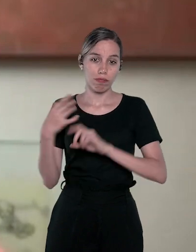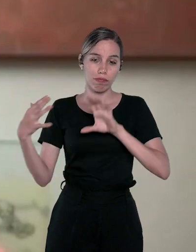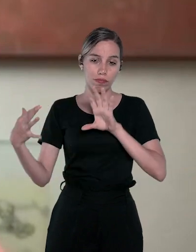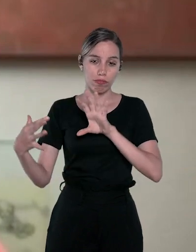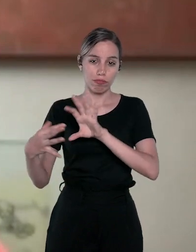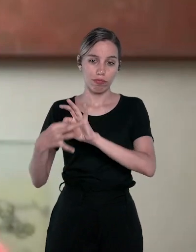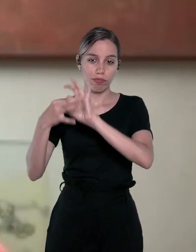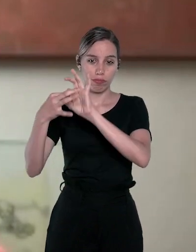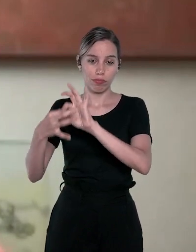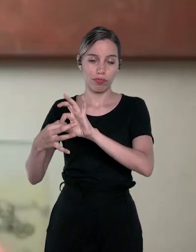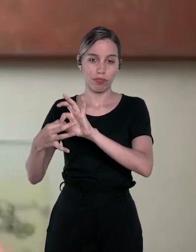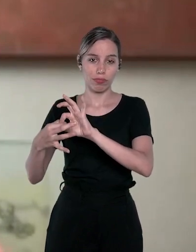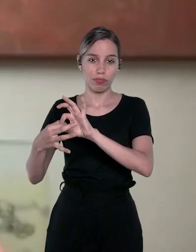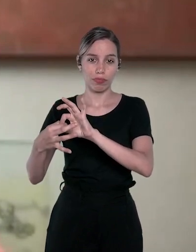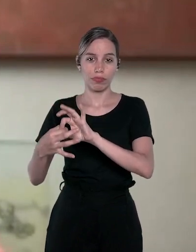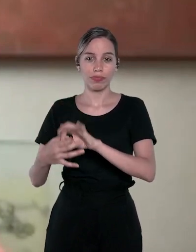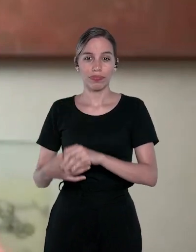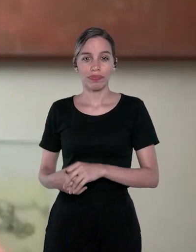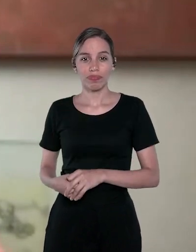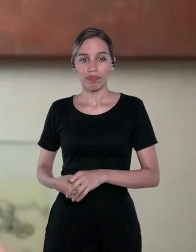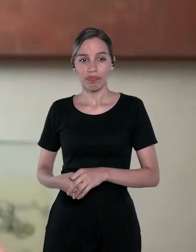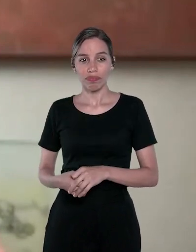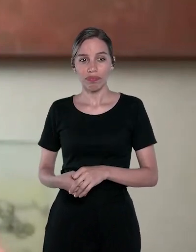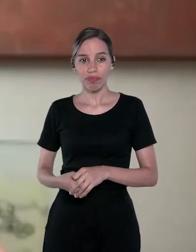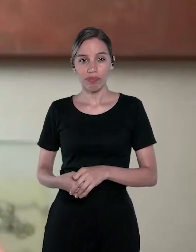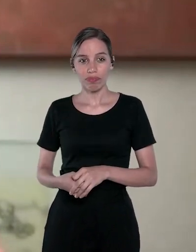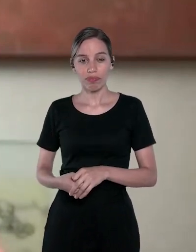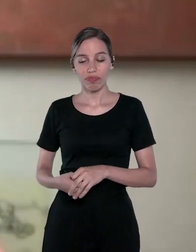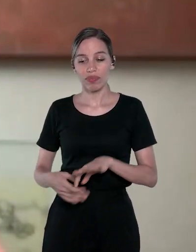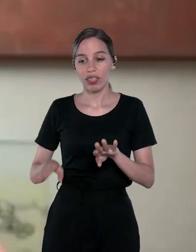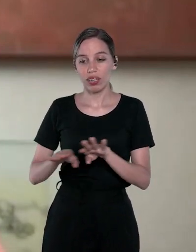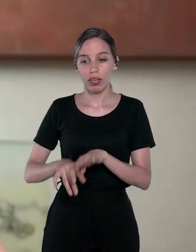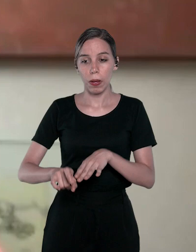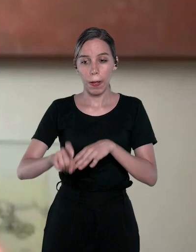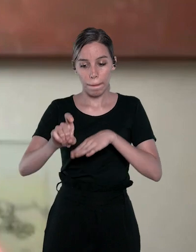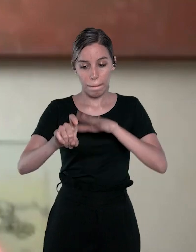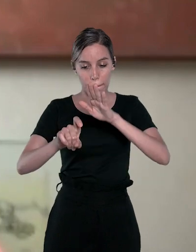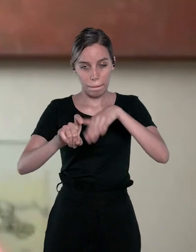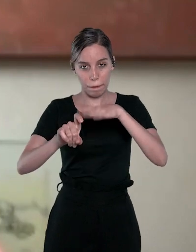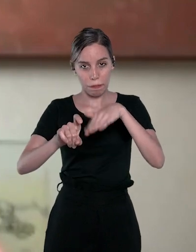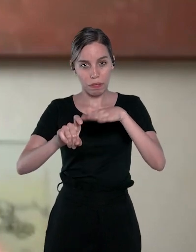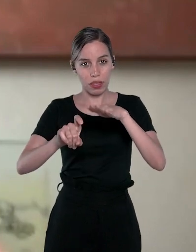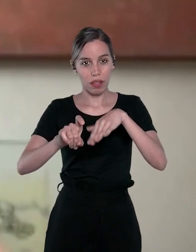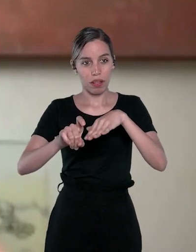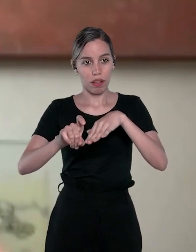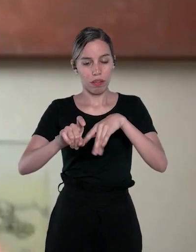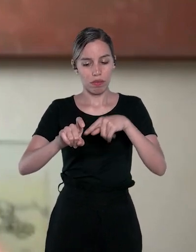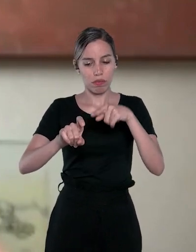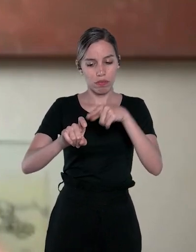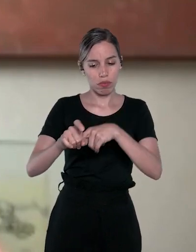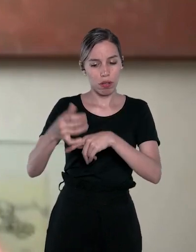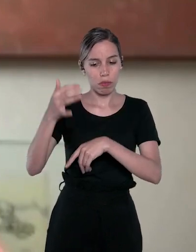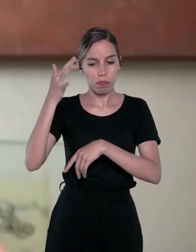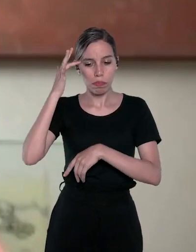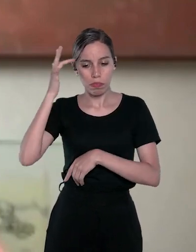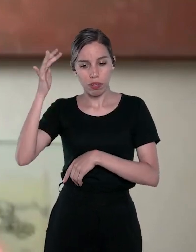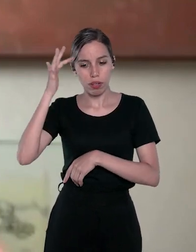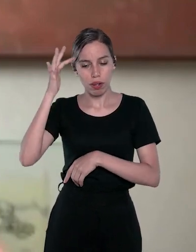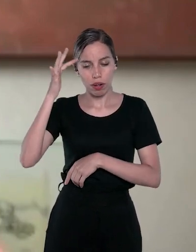e a mitologia também, no sentido que lhe dá Claude Lévi-Strauss, de